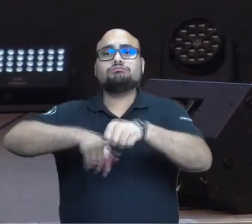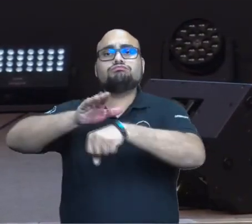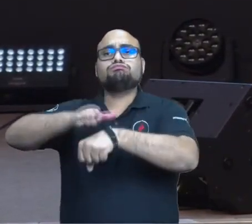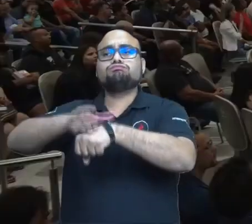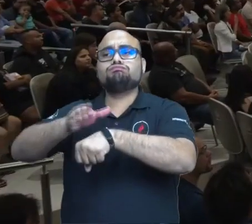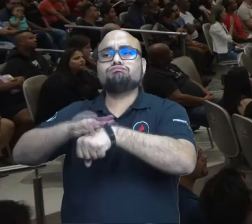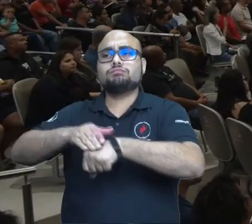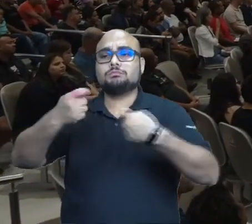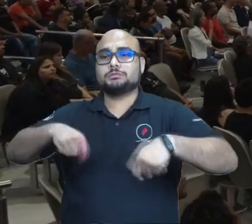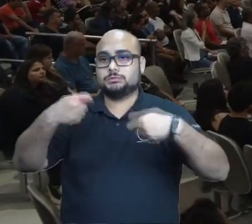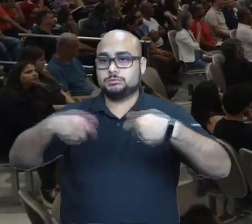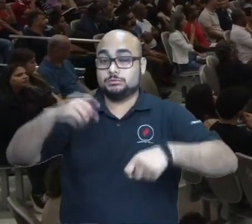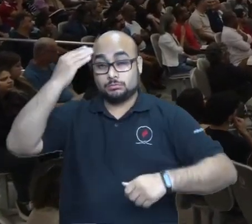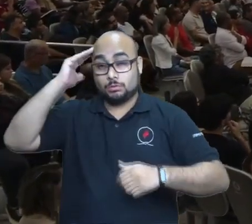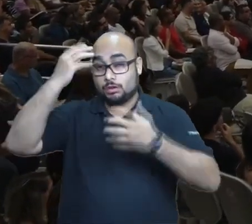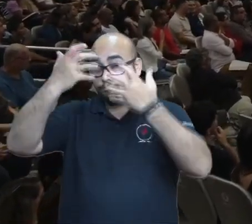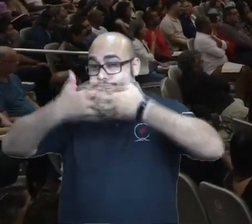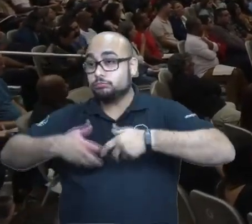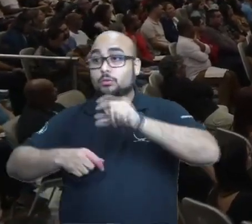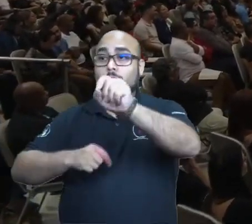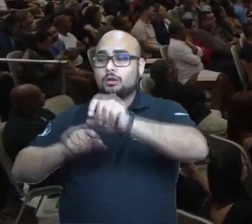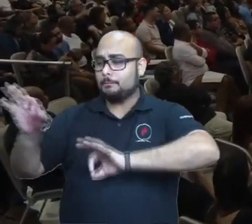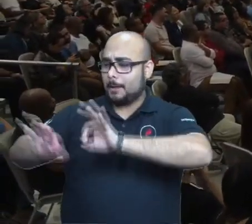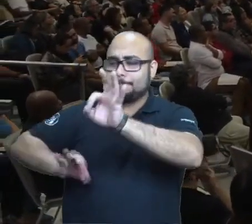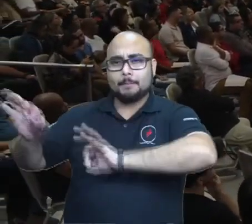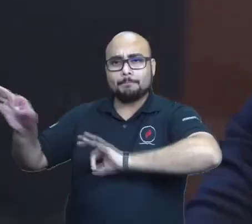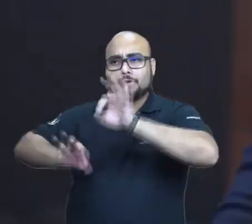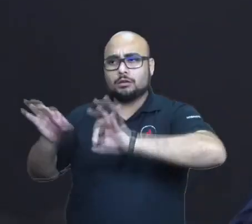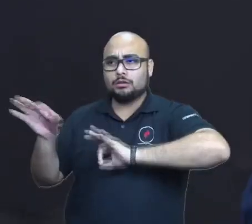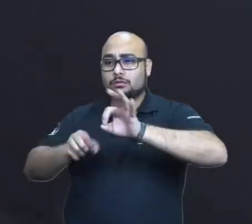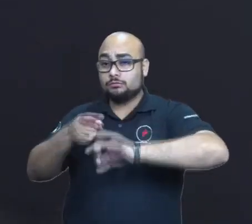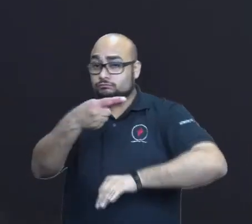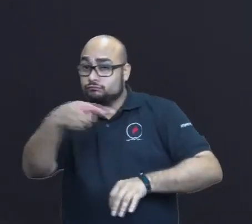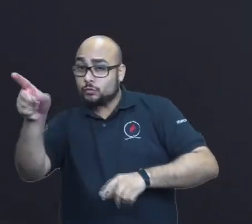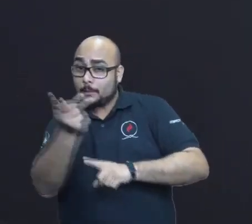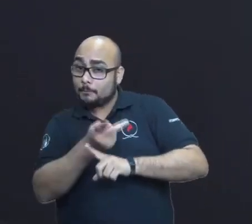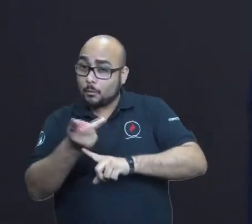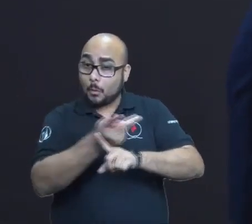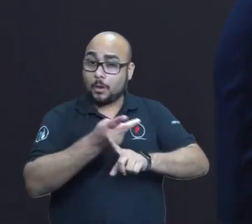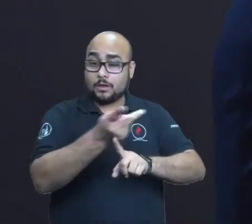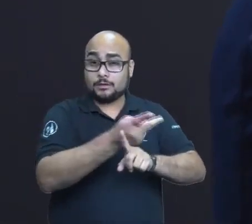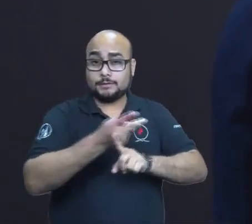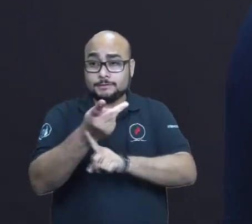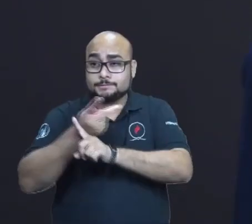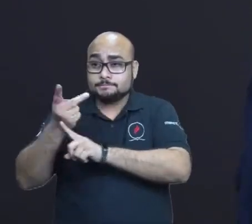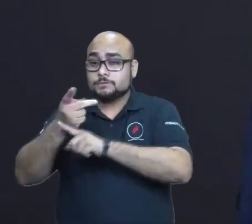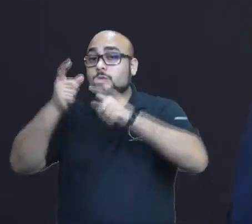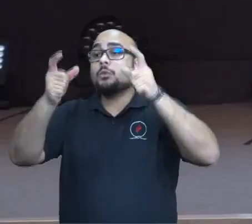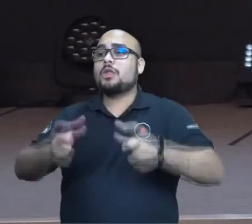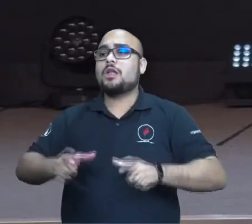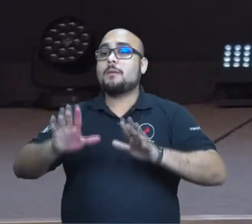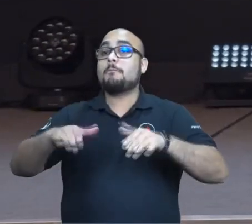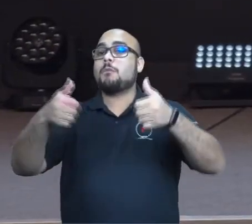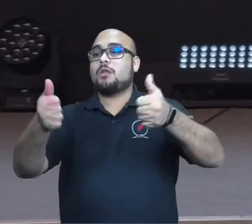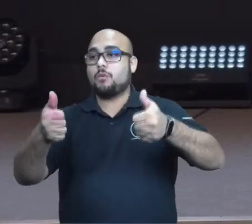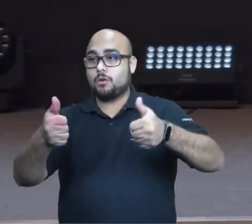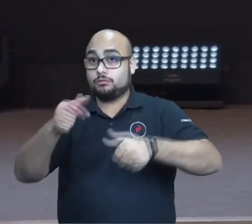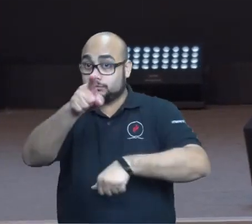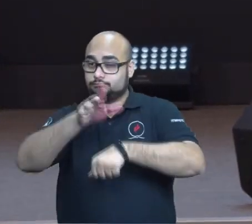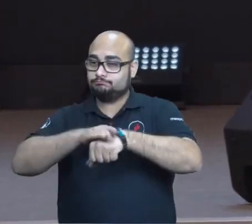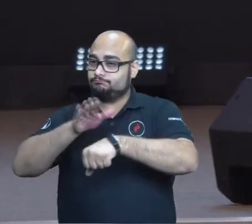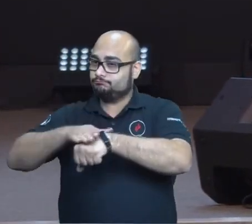decidir você precisa descer o Jordão Você Precisa cortar madeira e você precisa fazer acontecer você